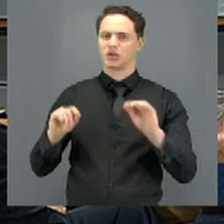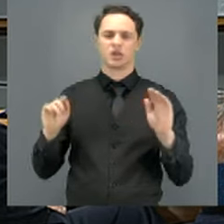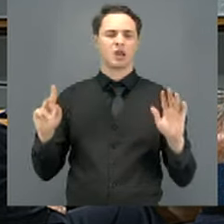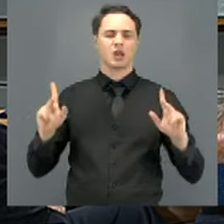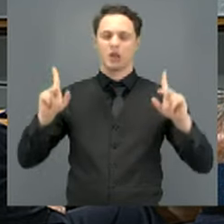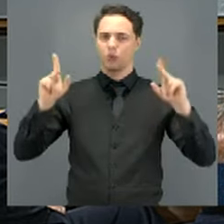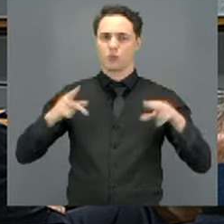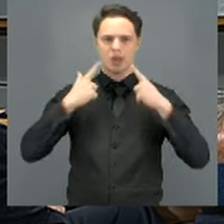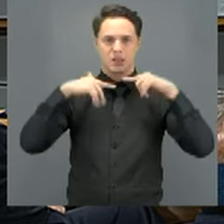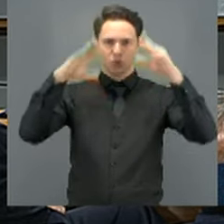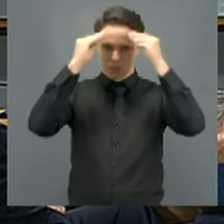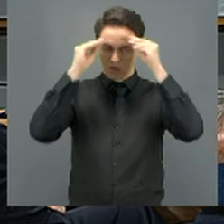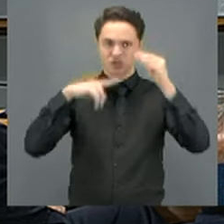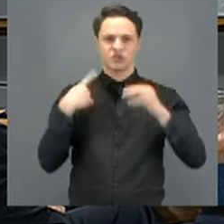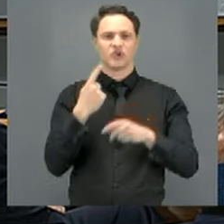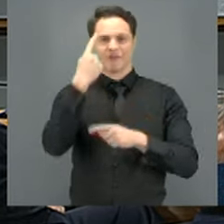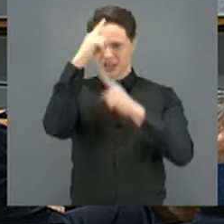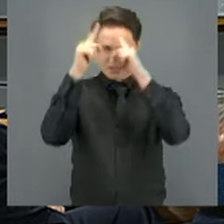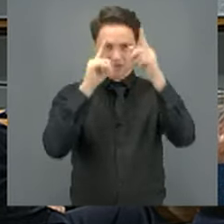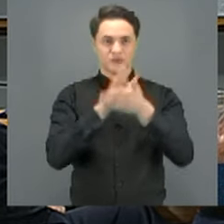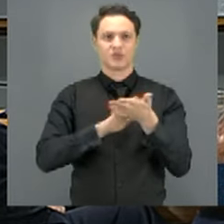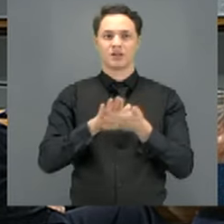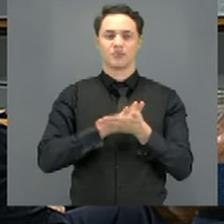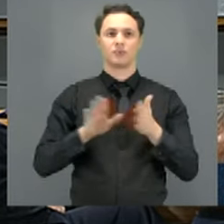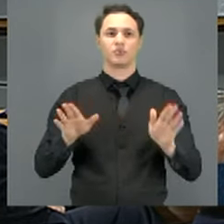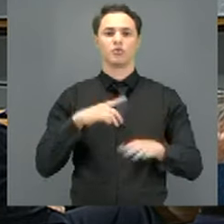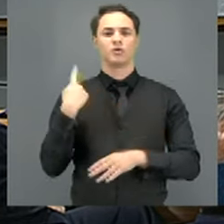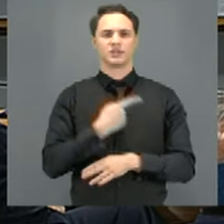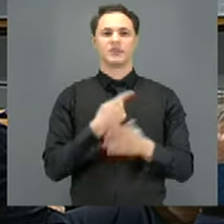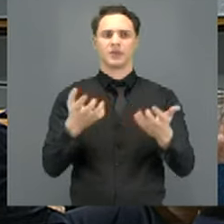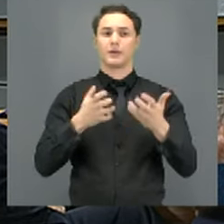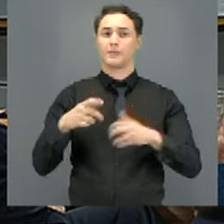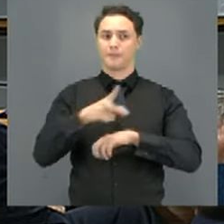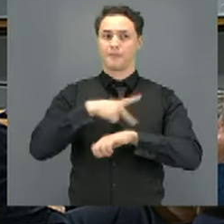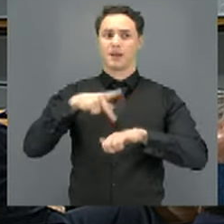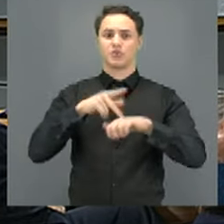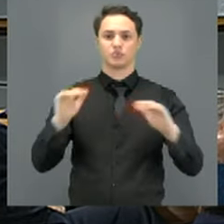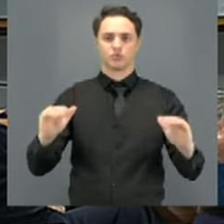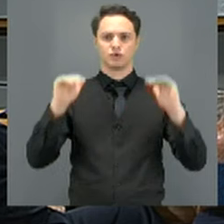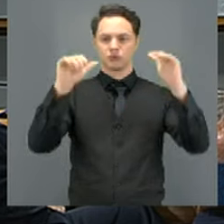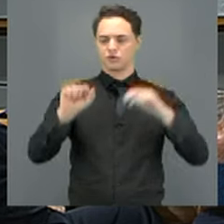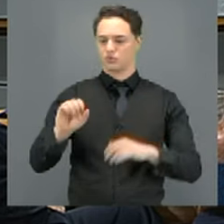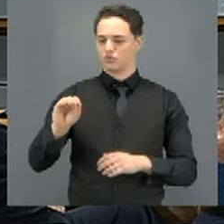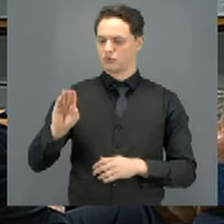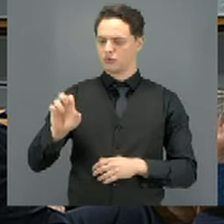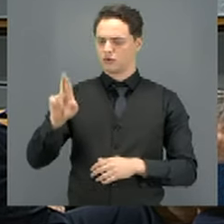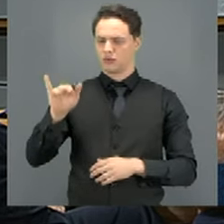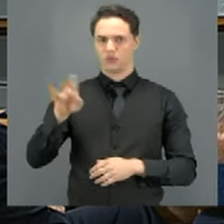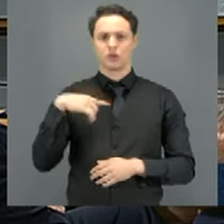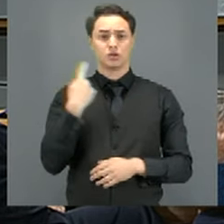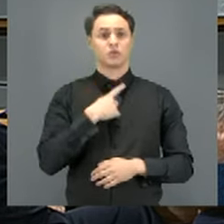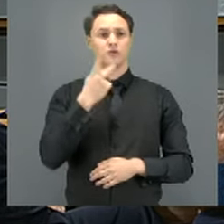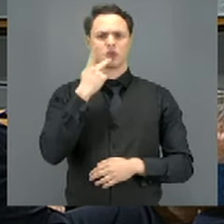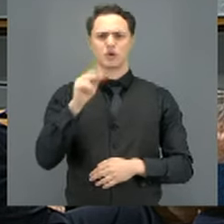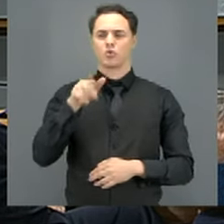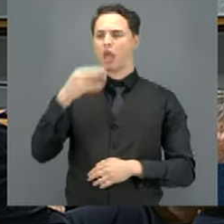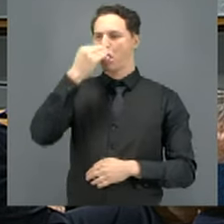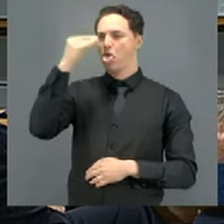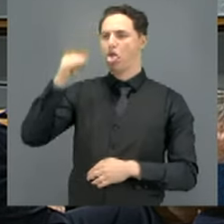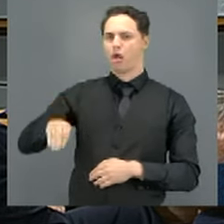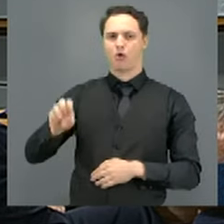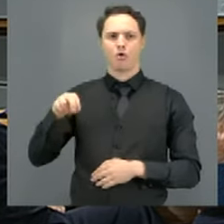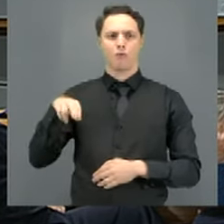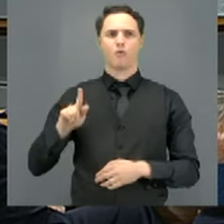estamos inventando, fazendo uso de nada, a mesma linguagem. Nós queremos um país soberano. No começo foi dito, não é para demonizar a ONG.